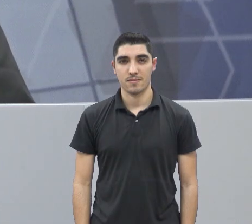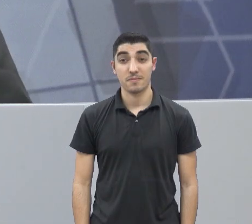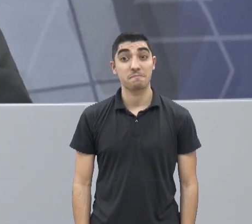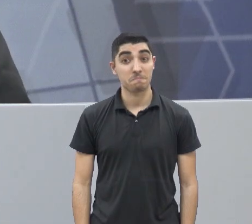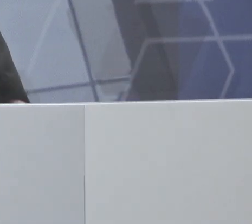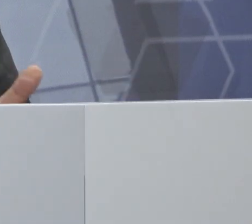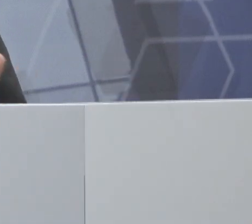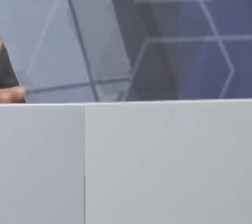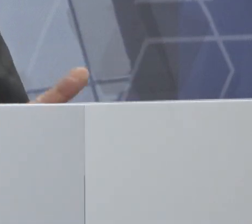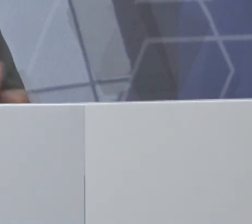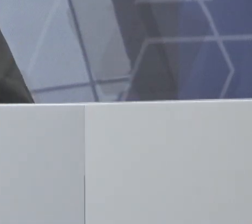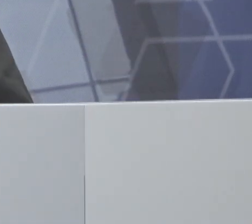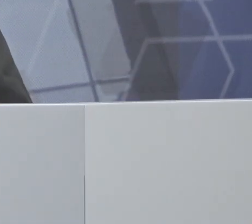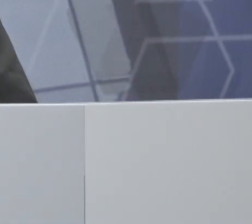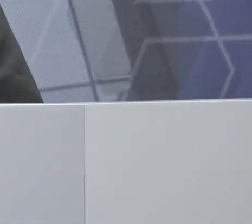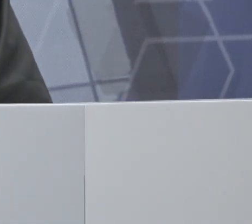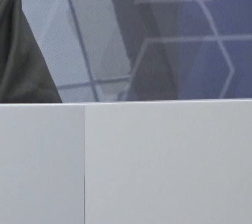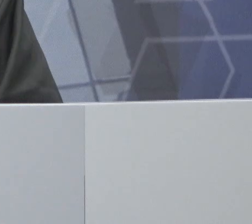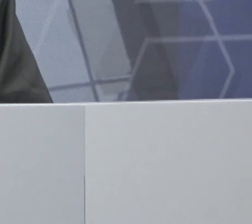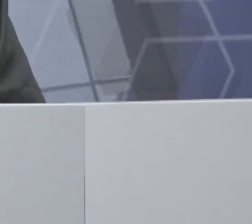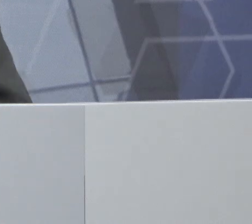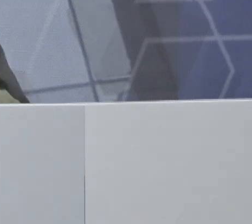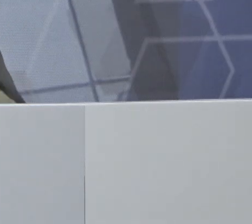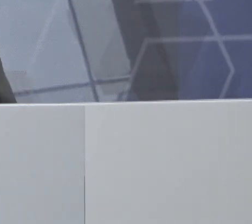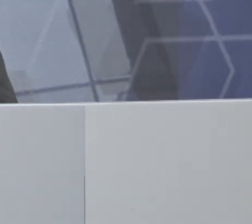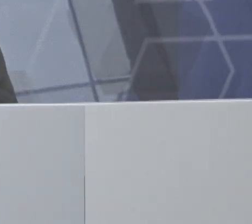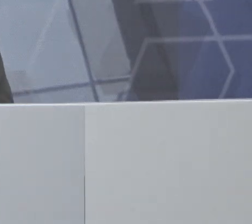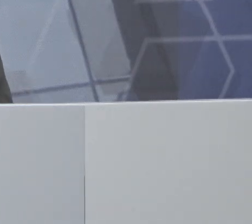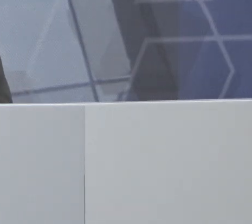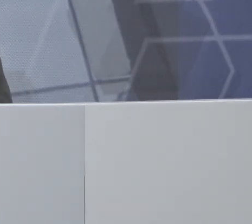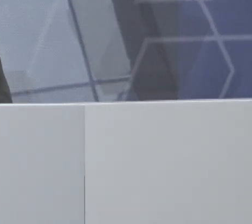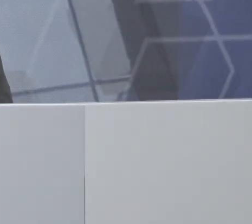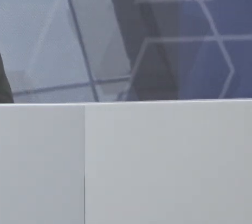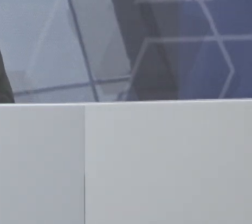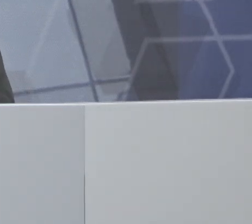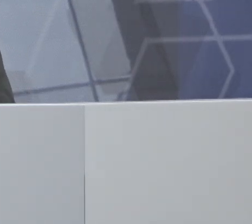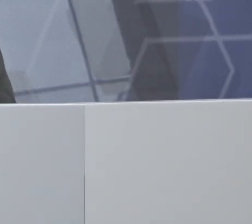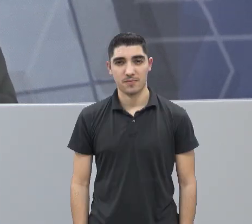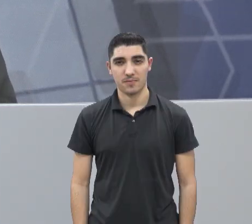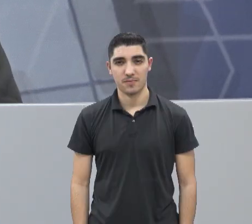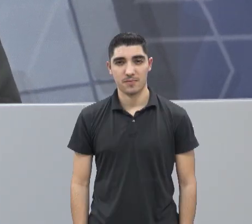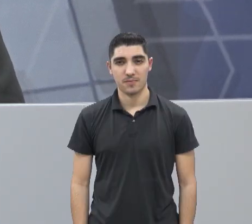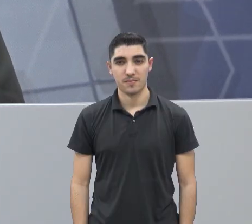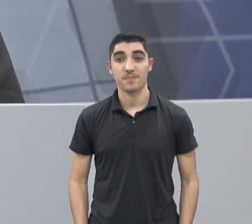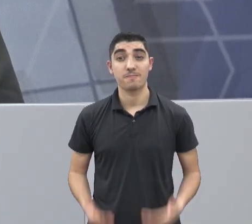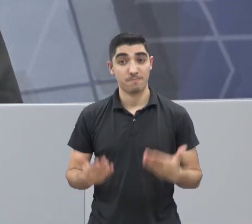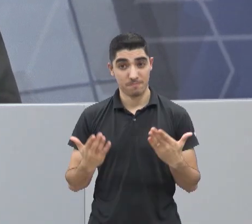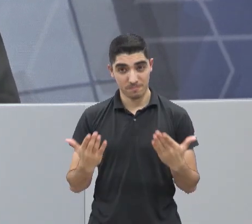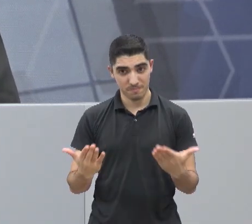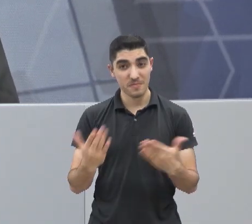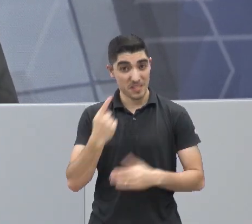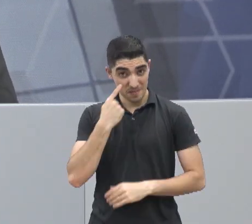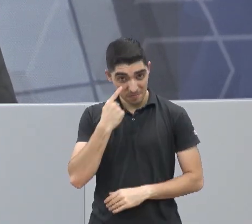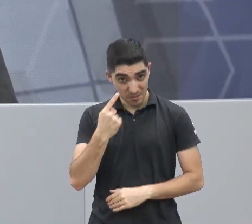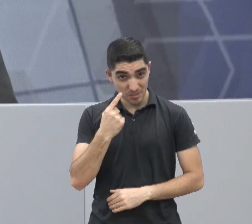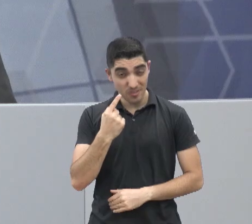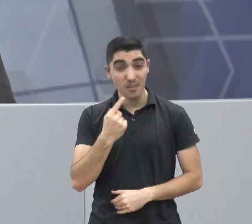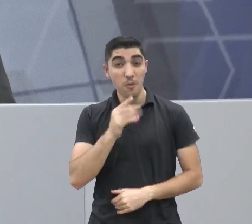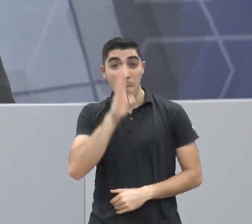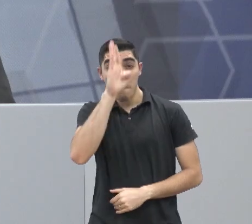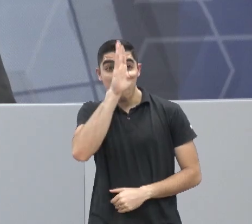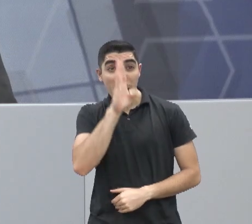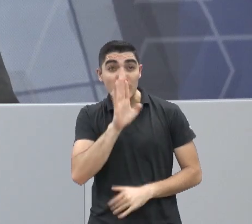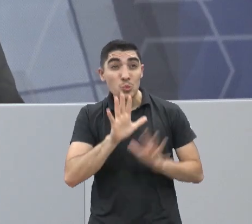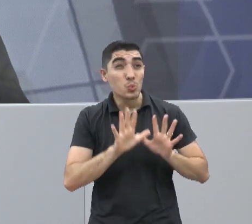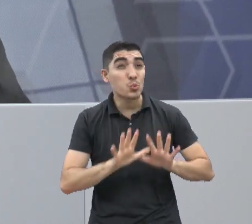Veja, senhoras e senhores vereadores, motivo de chacota em rede nacional. É brincadeira, né, Sr.